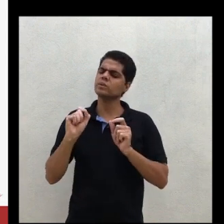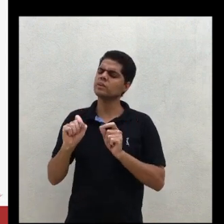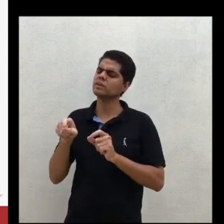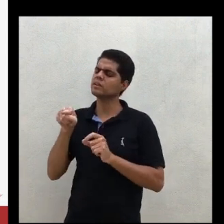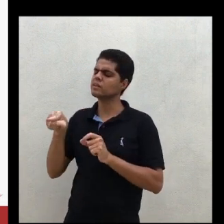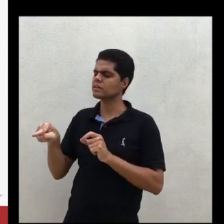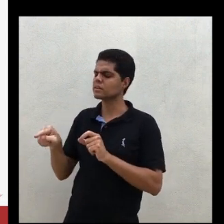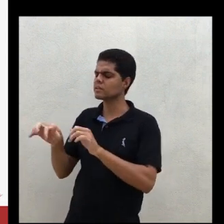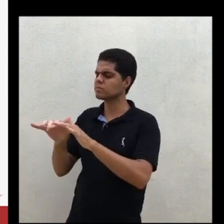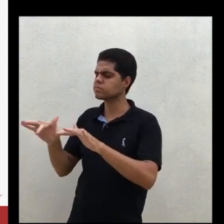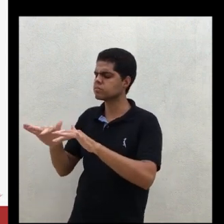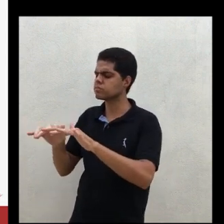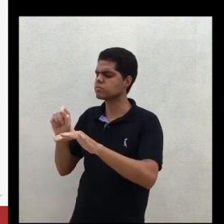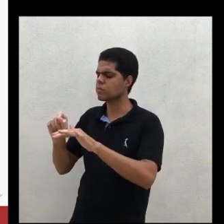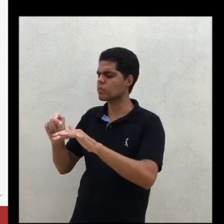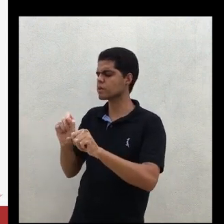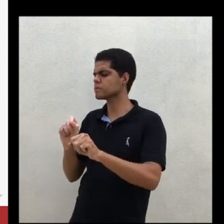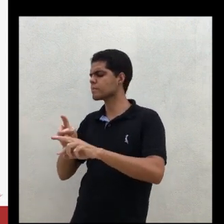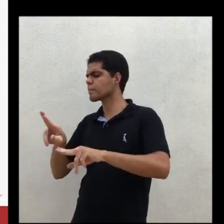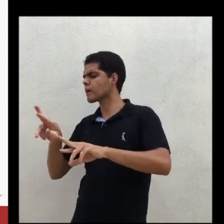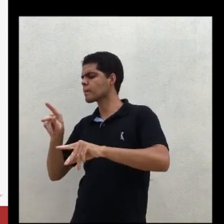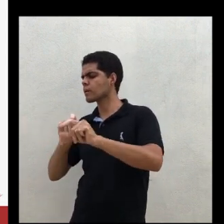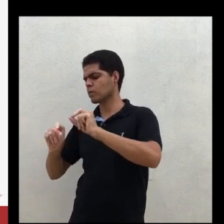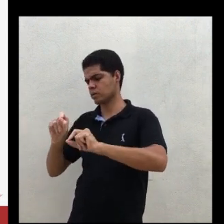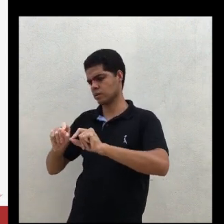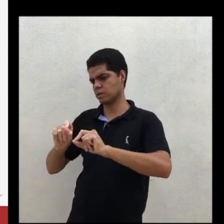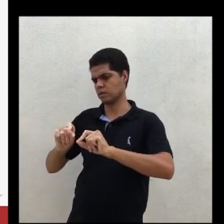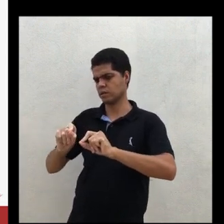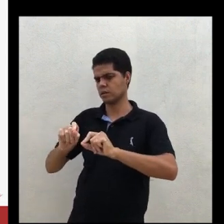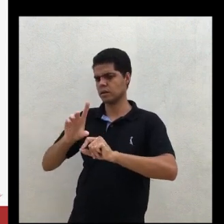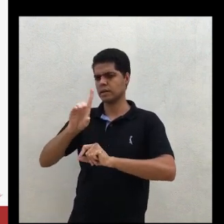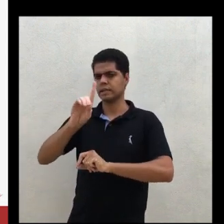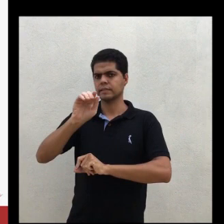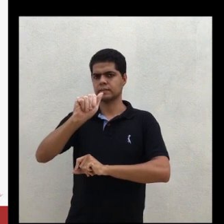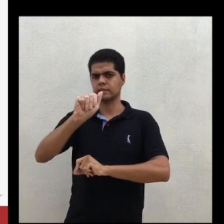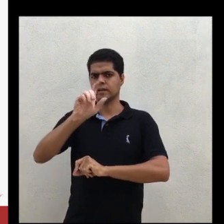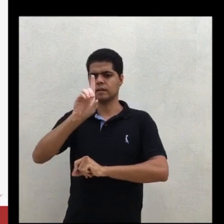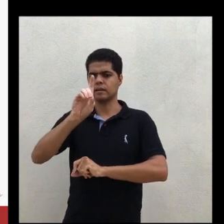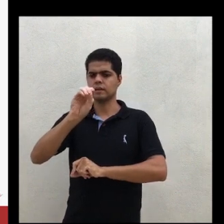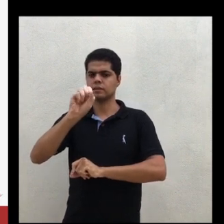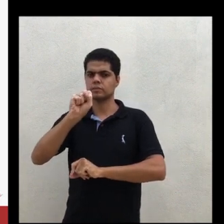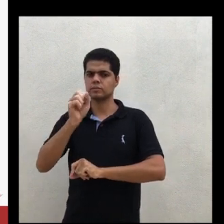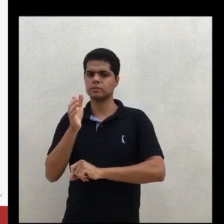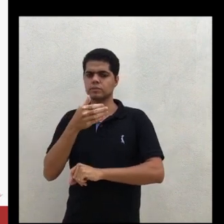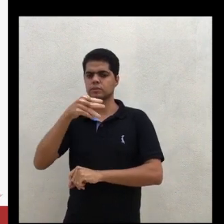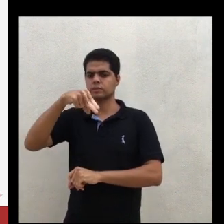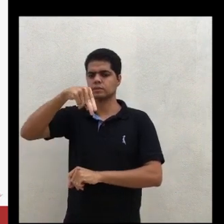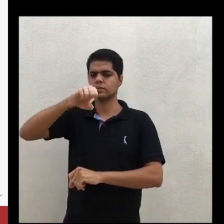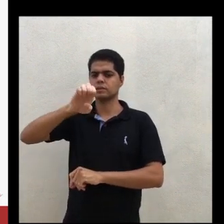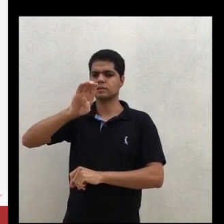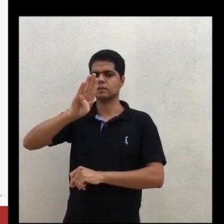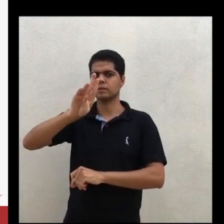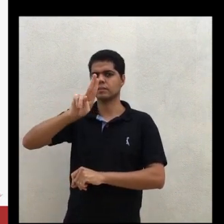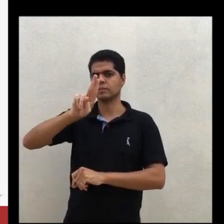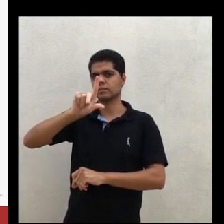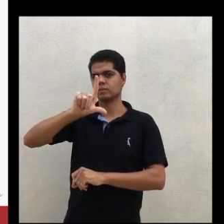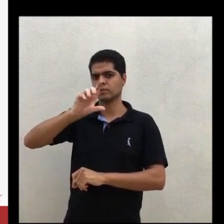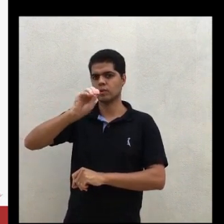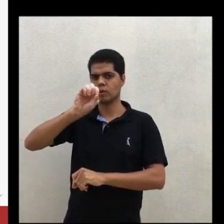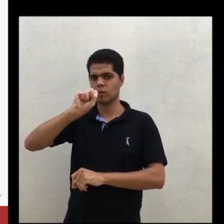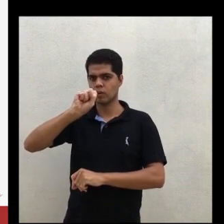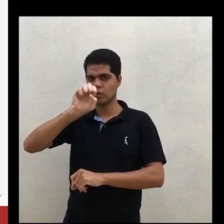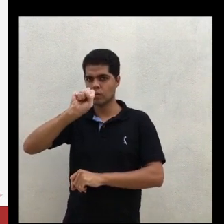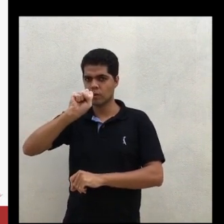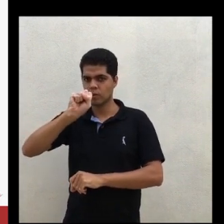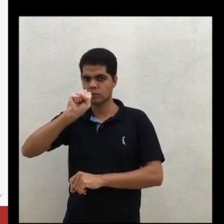nebulosos. Eu vou descrever, eu vou colocar as minhas variáveis, vou colocar os meus conjuntos e as regras. Basicamente isso,